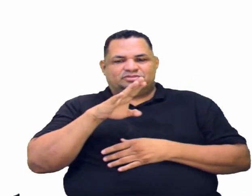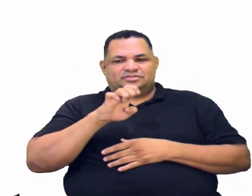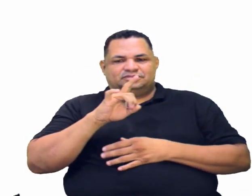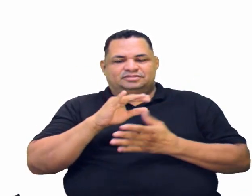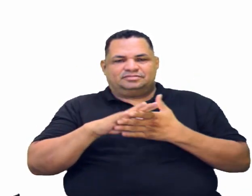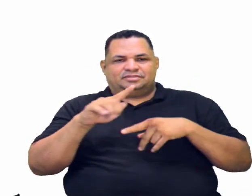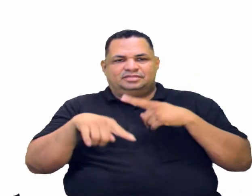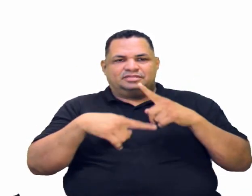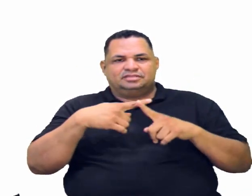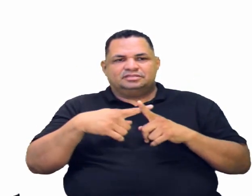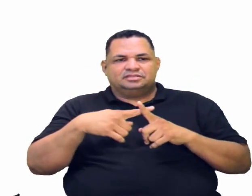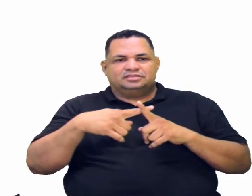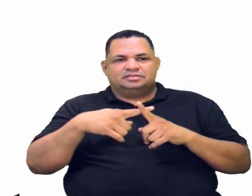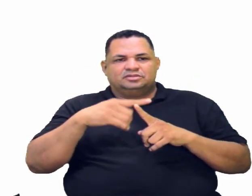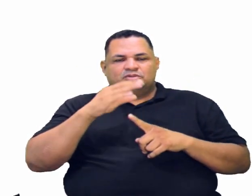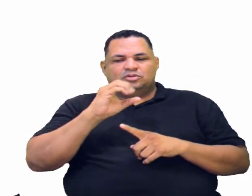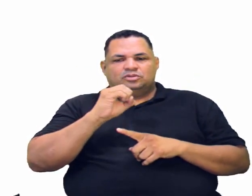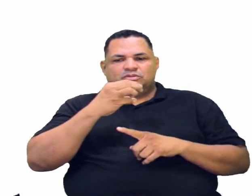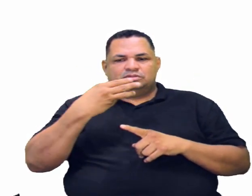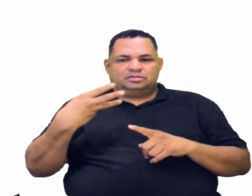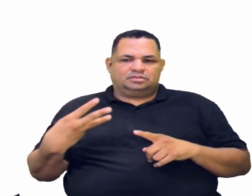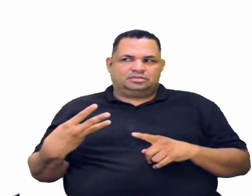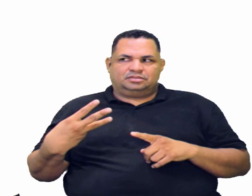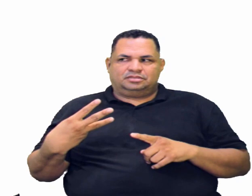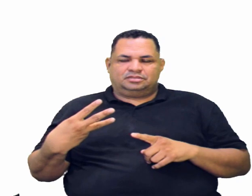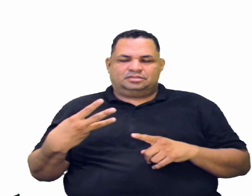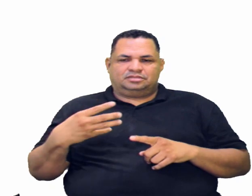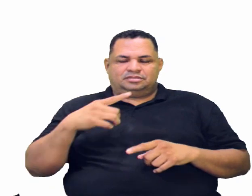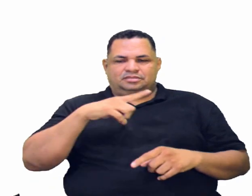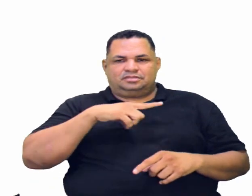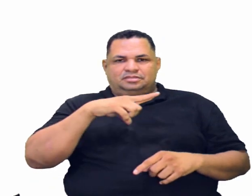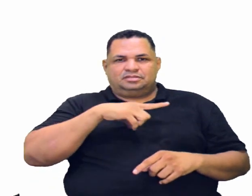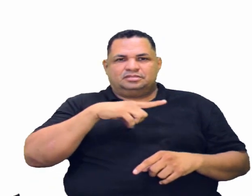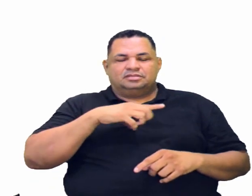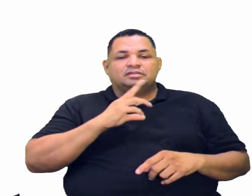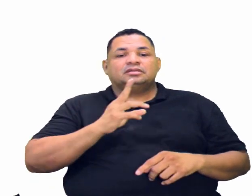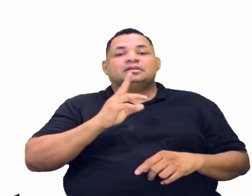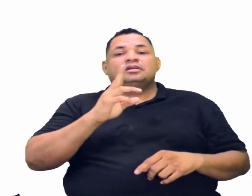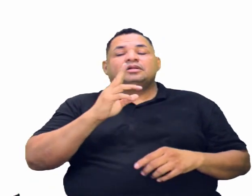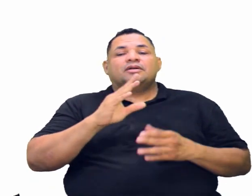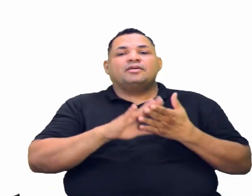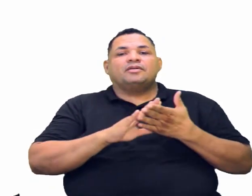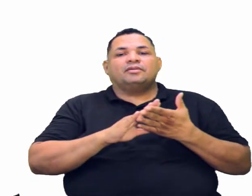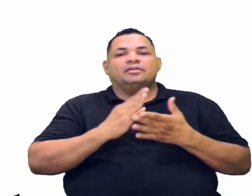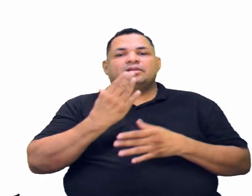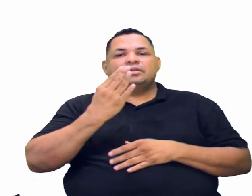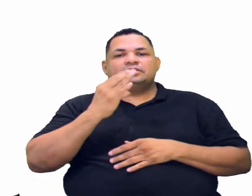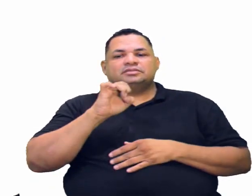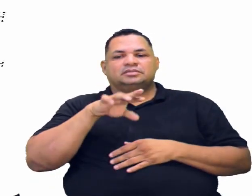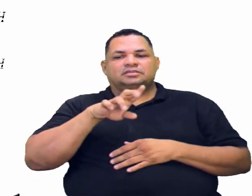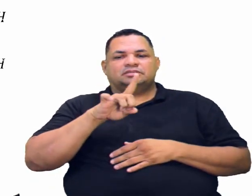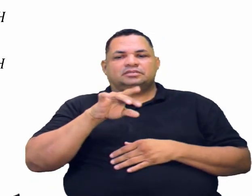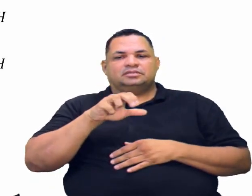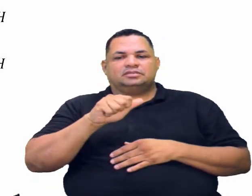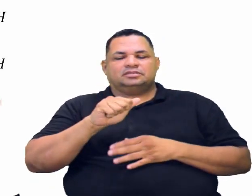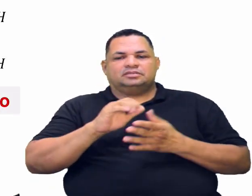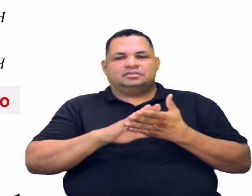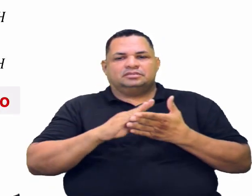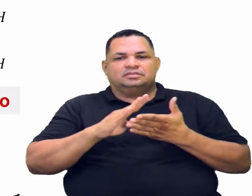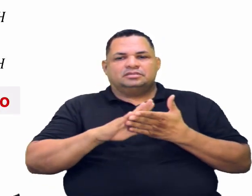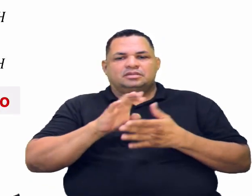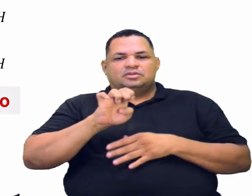o ozônio, né, que é a ozonólise. E aí a gente obtém sempre uma cetona e